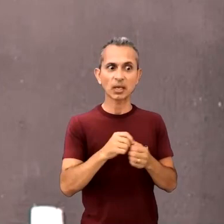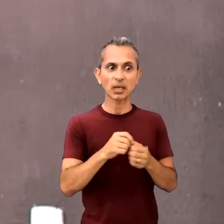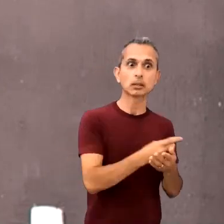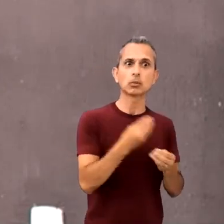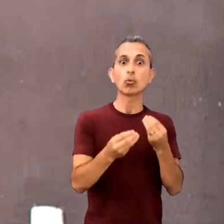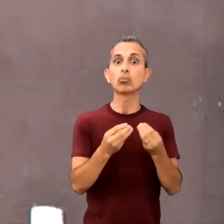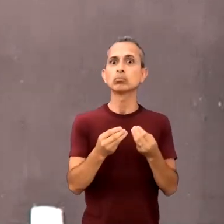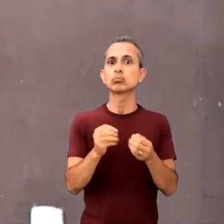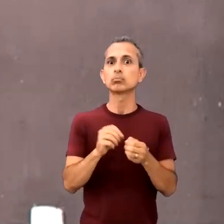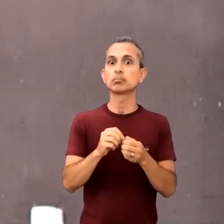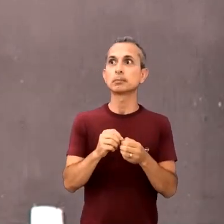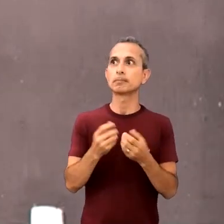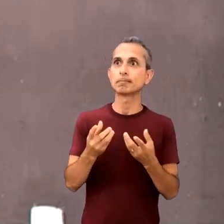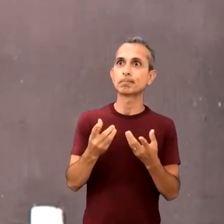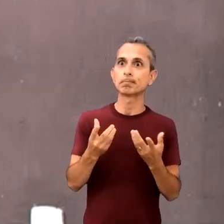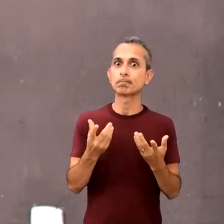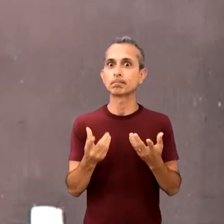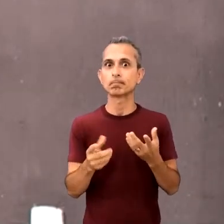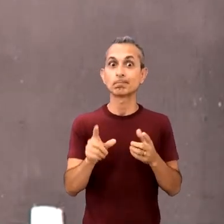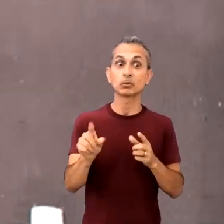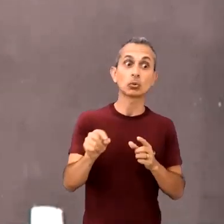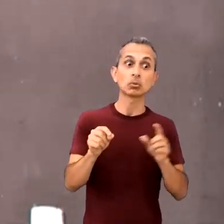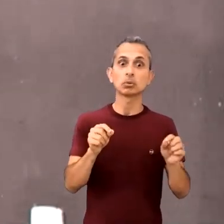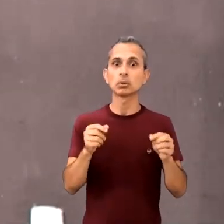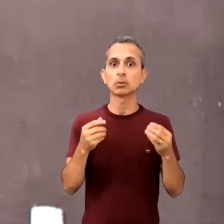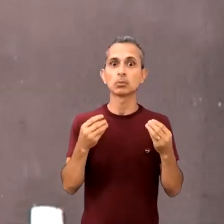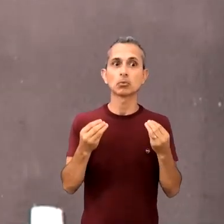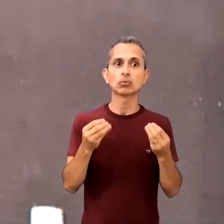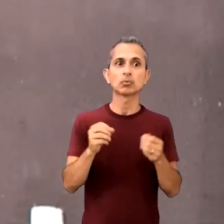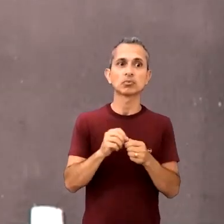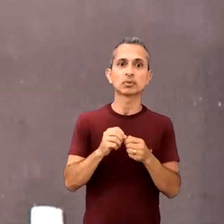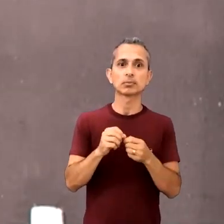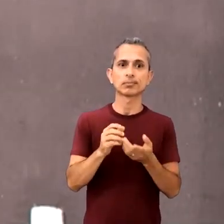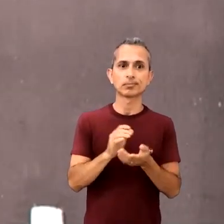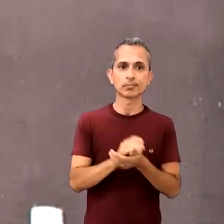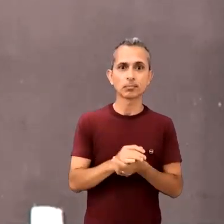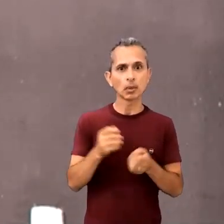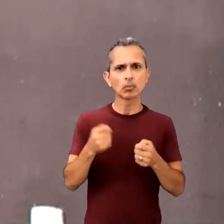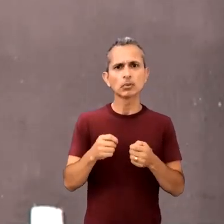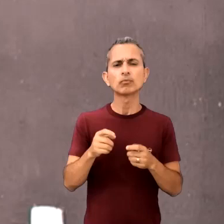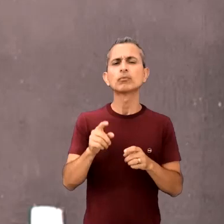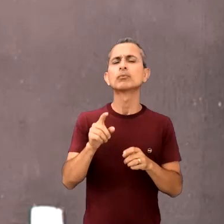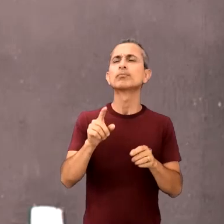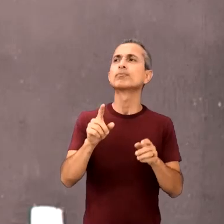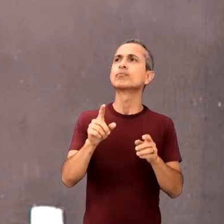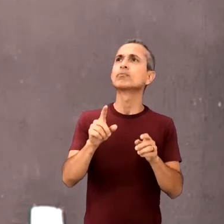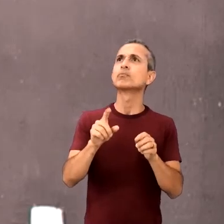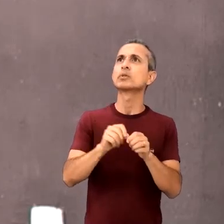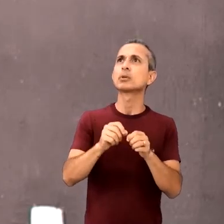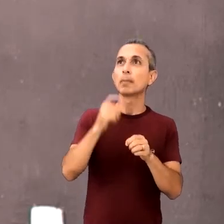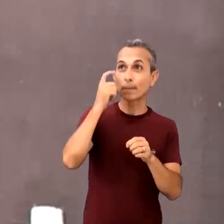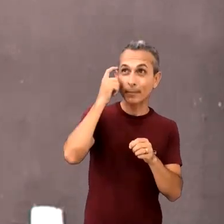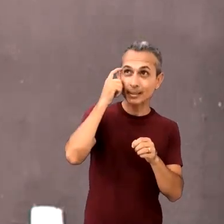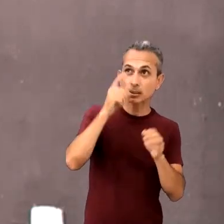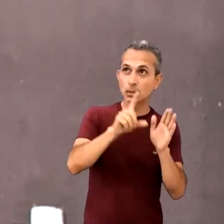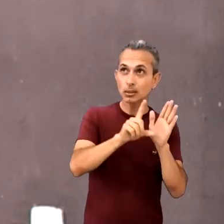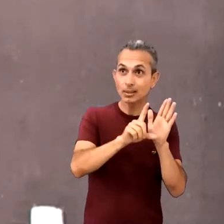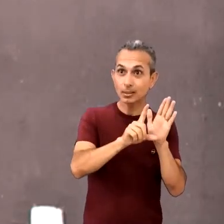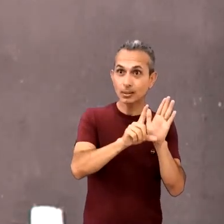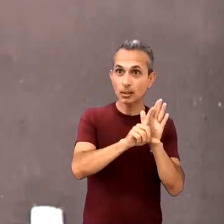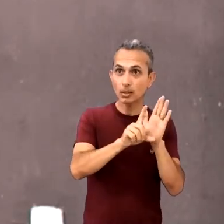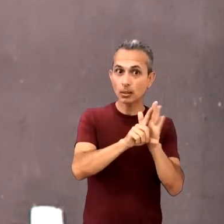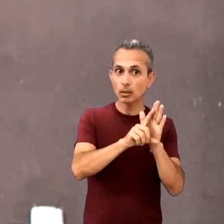Um caminho que a gente precisa entender, irmãos, é que Deus, Ele nos deu uma lei, Ele nos deu